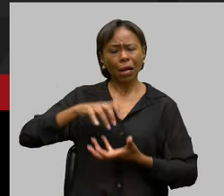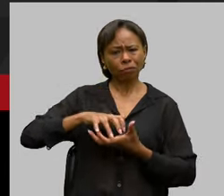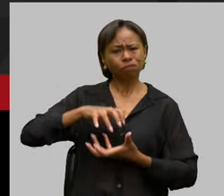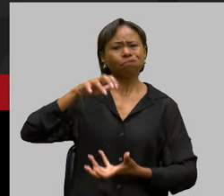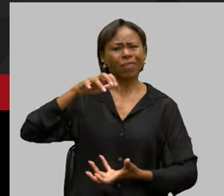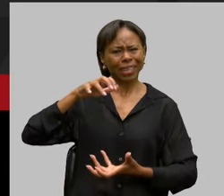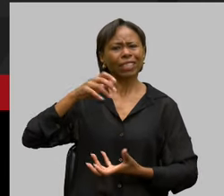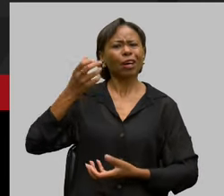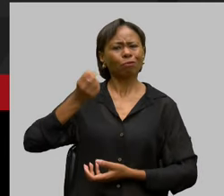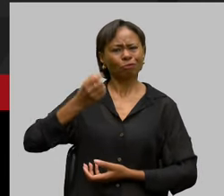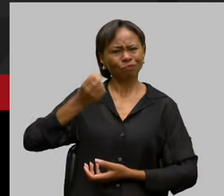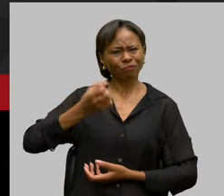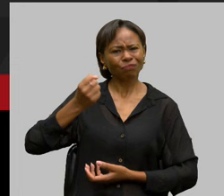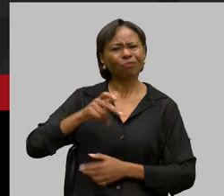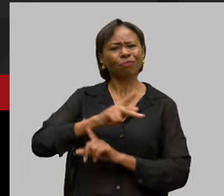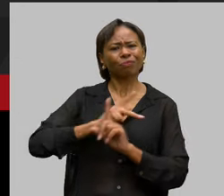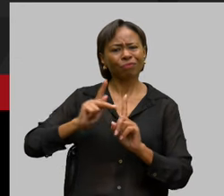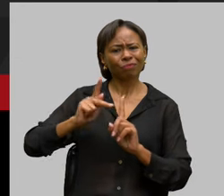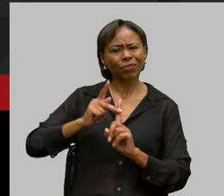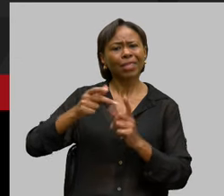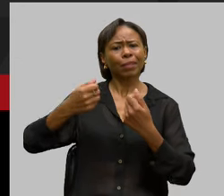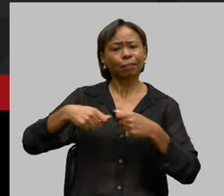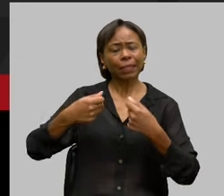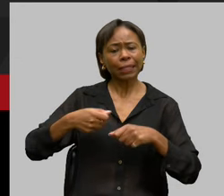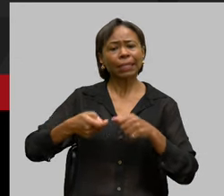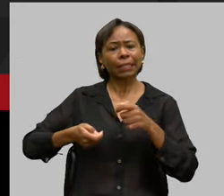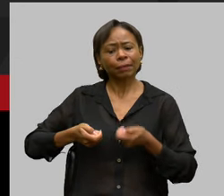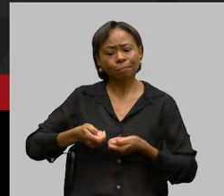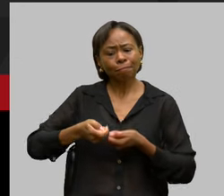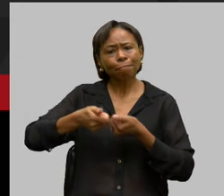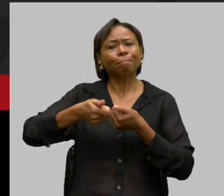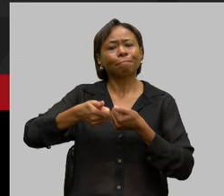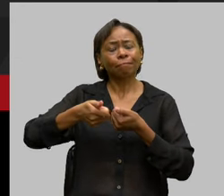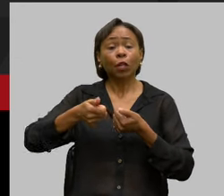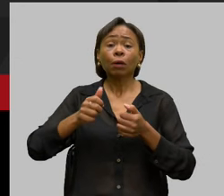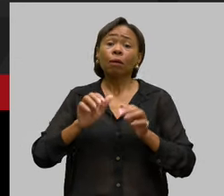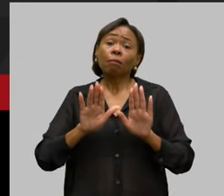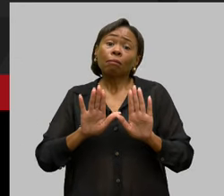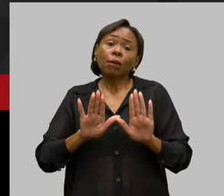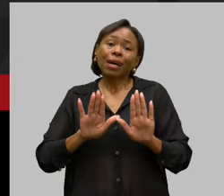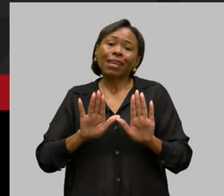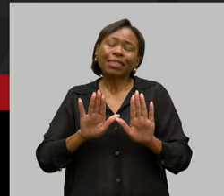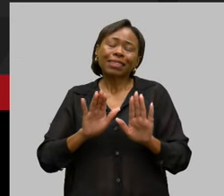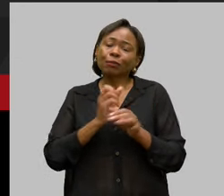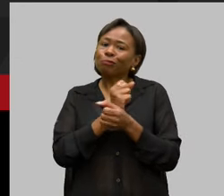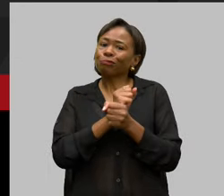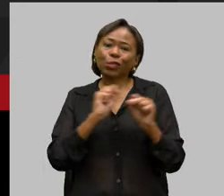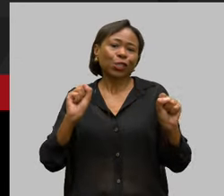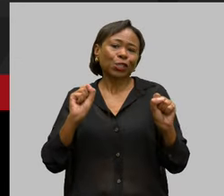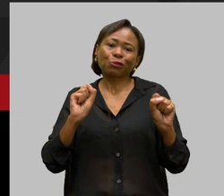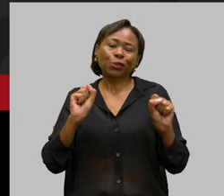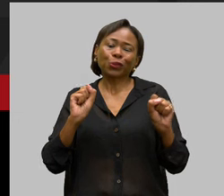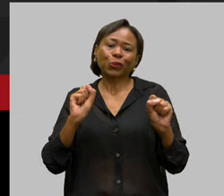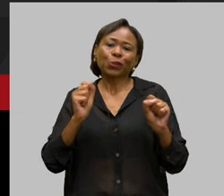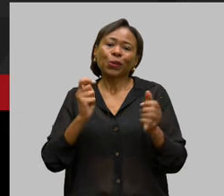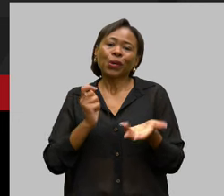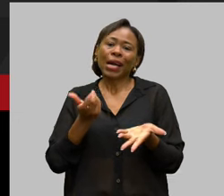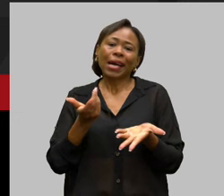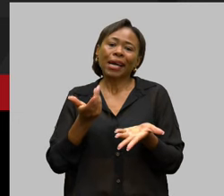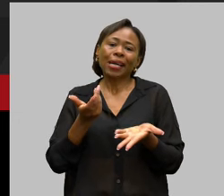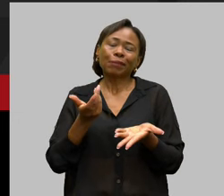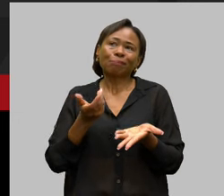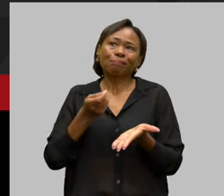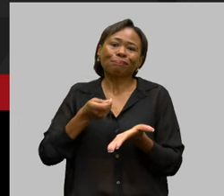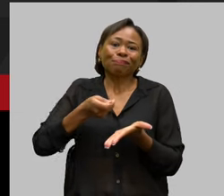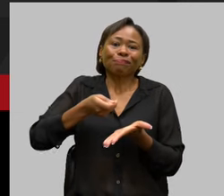necessidade Ampla de recebimento de benefícios mas uma incapacidade financeira de arcar com esses benefícios em longo